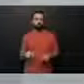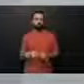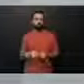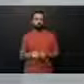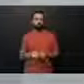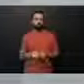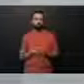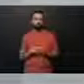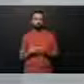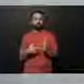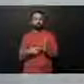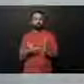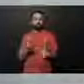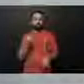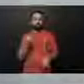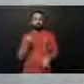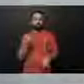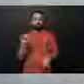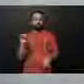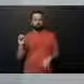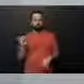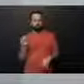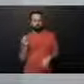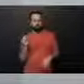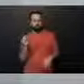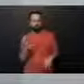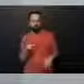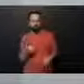Então, 100, 200,